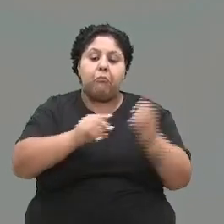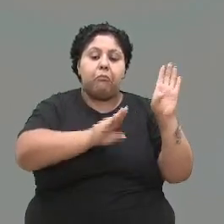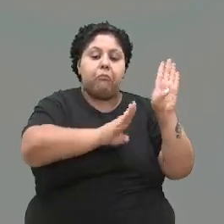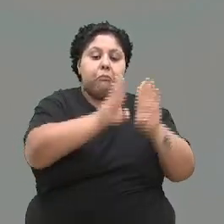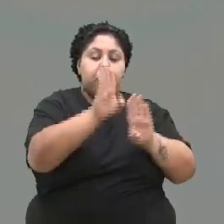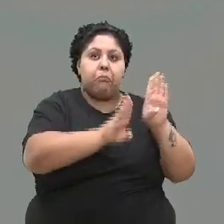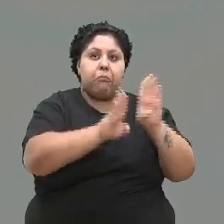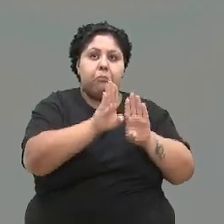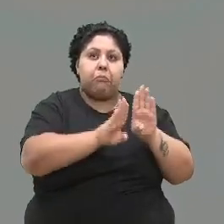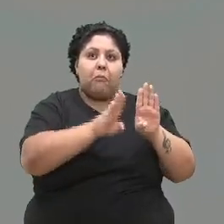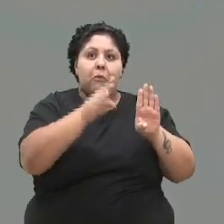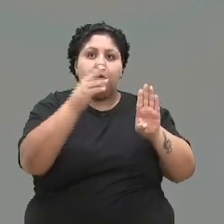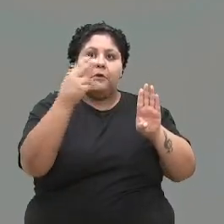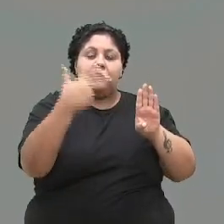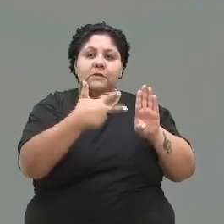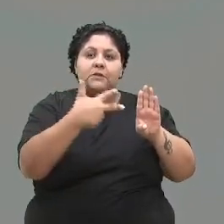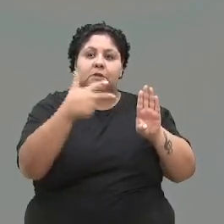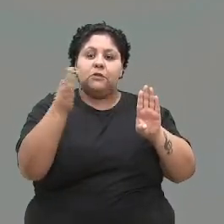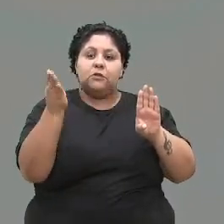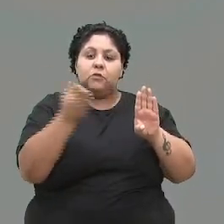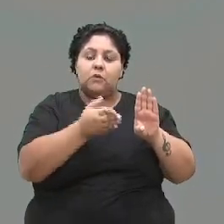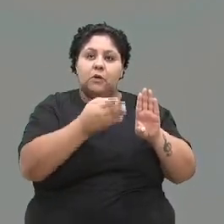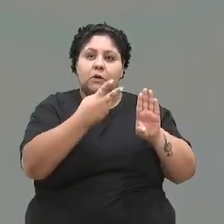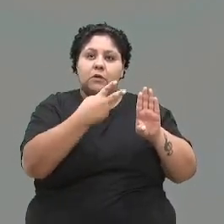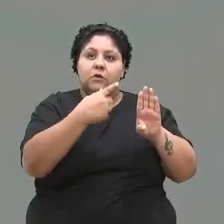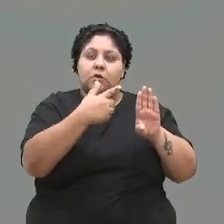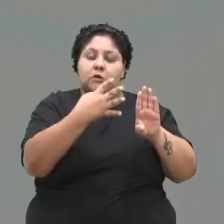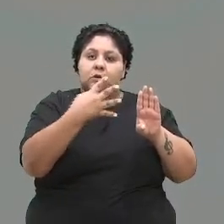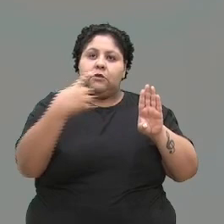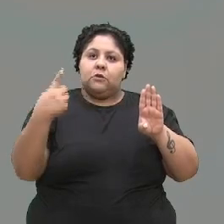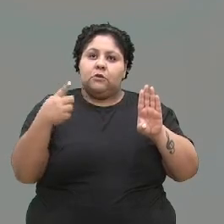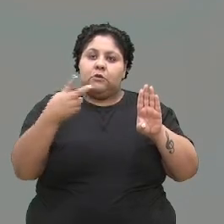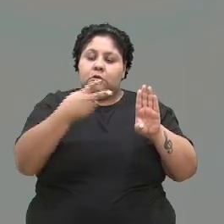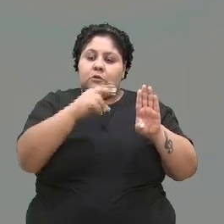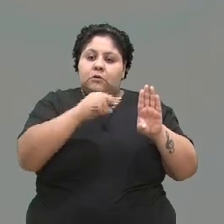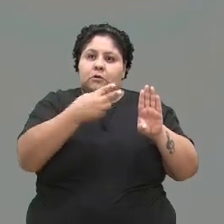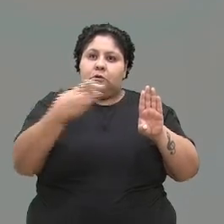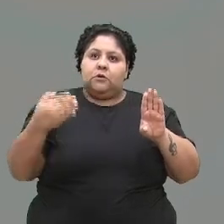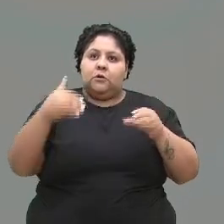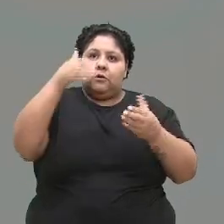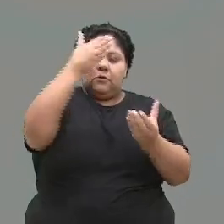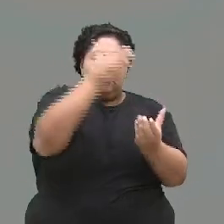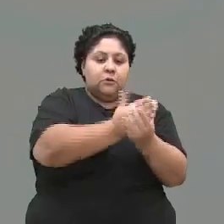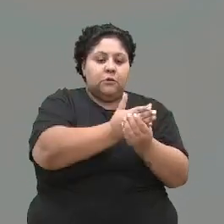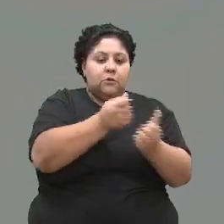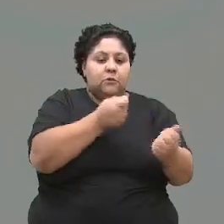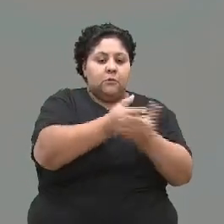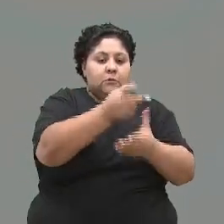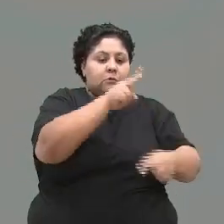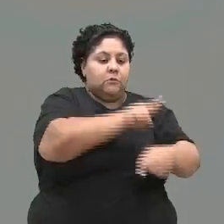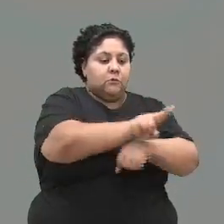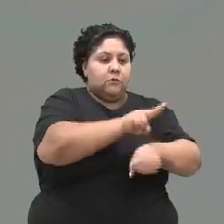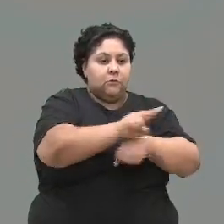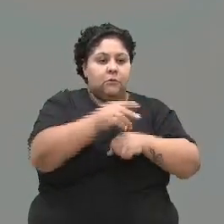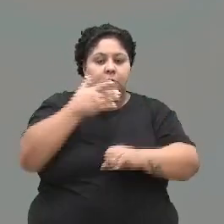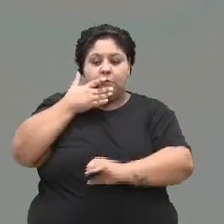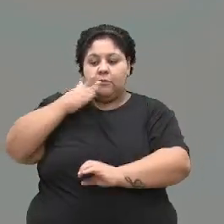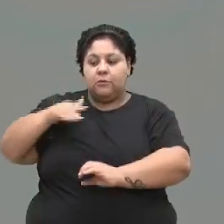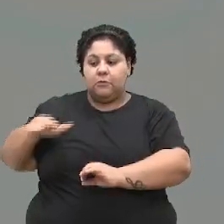licitação 341 de 2023 sobre o processo de compras de vagas da educação